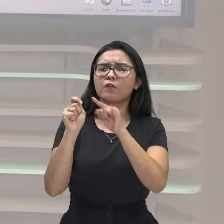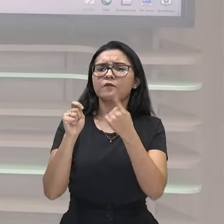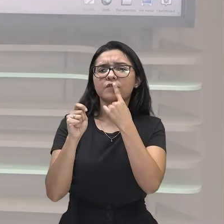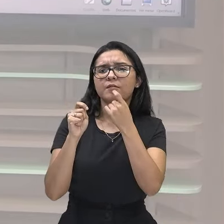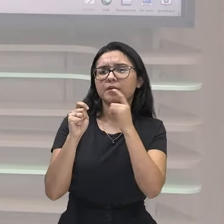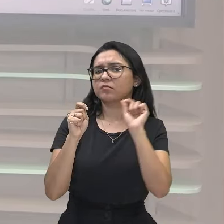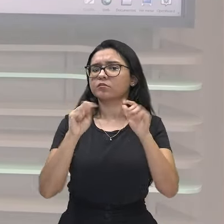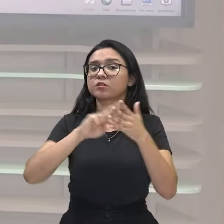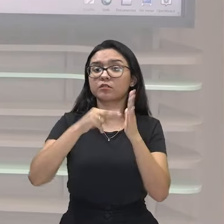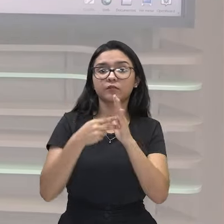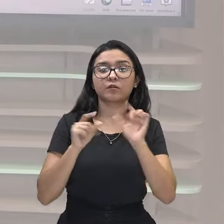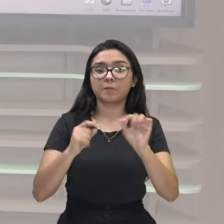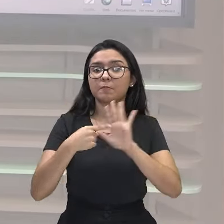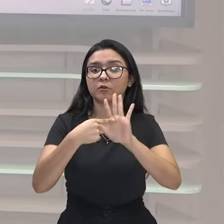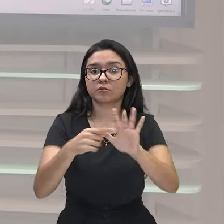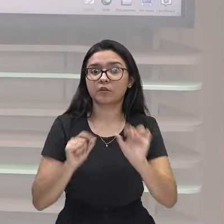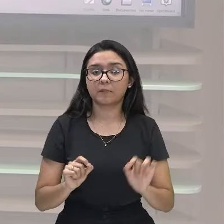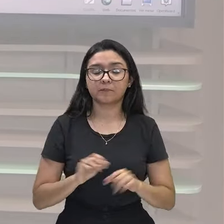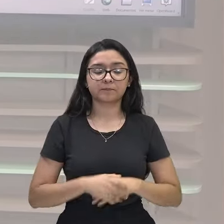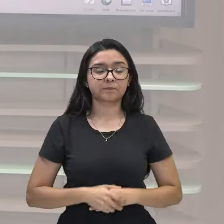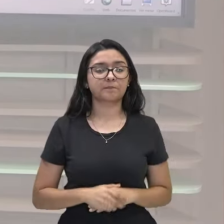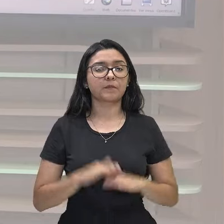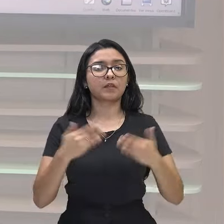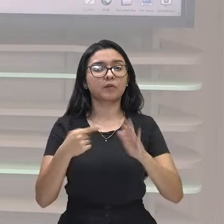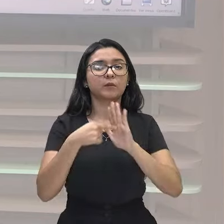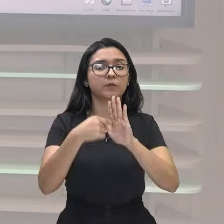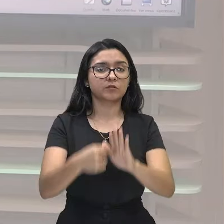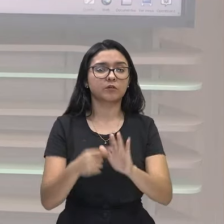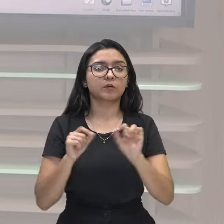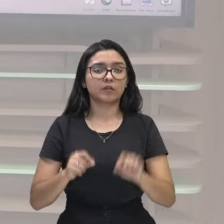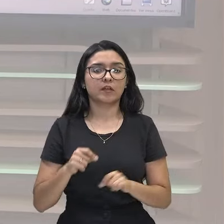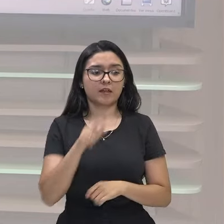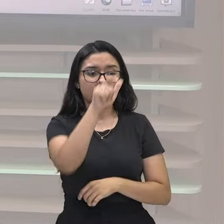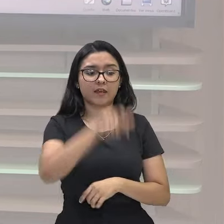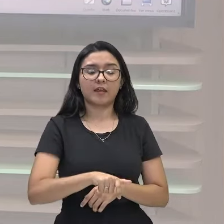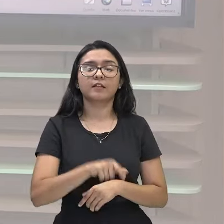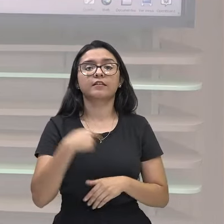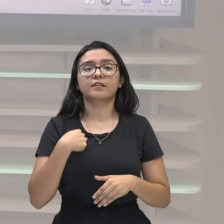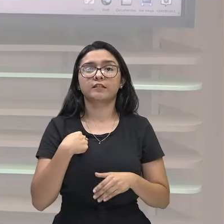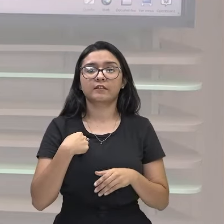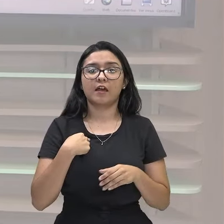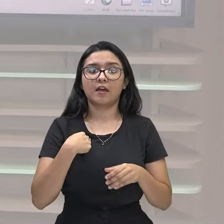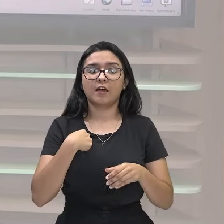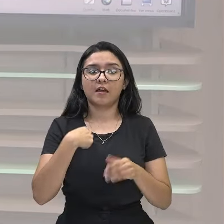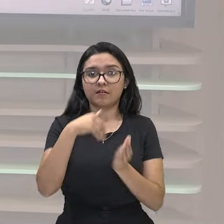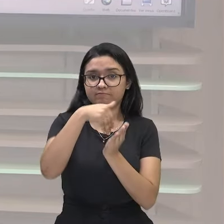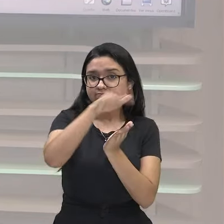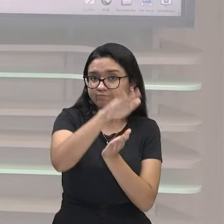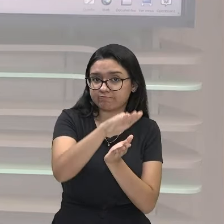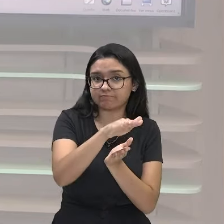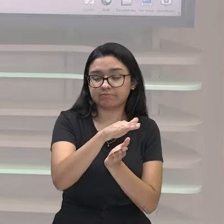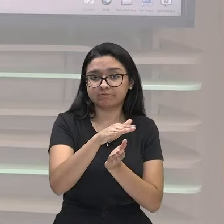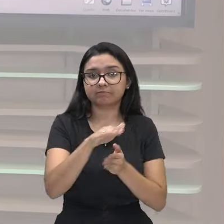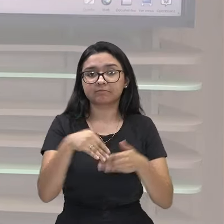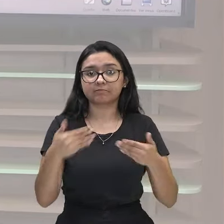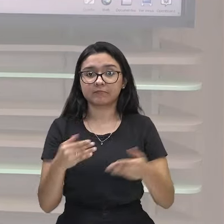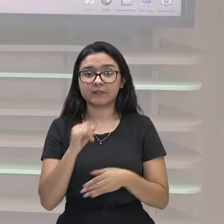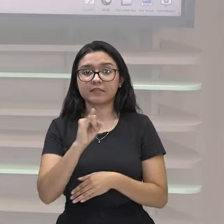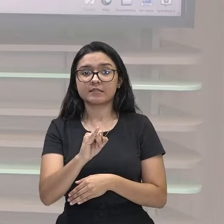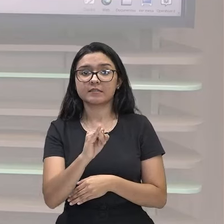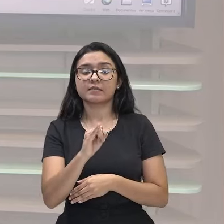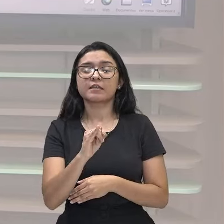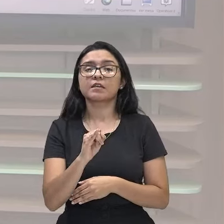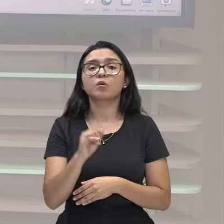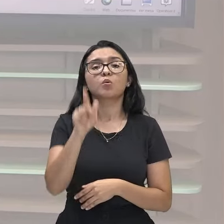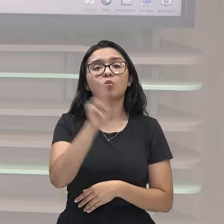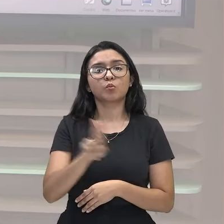cor, está indicando o quê? Está indicando que o jogador está expulso da partida. Se ele apresenta